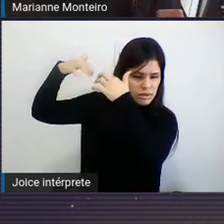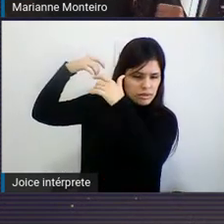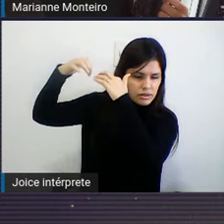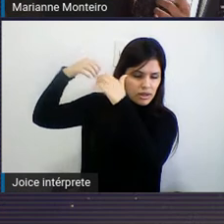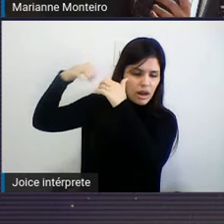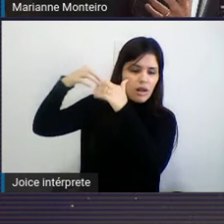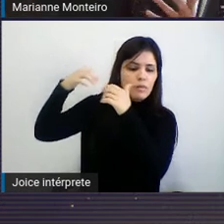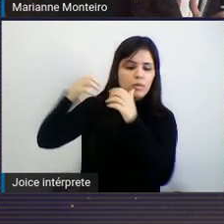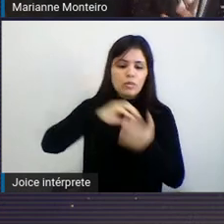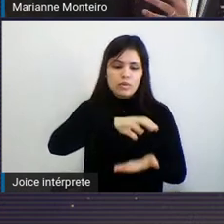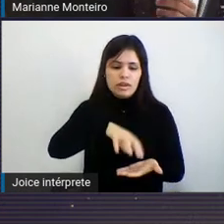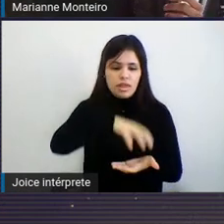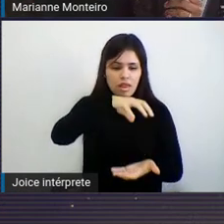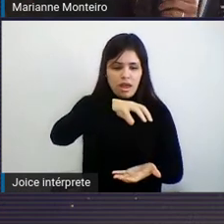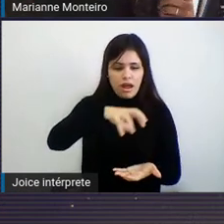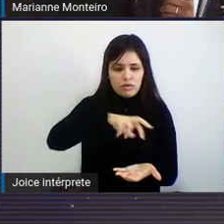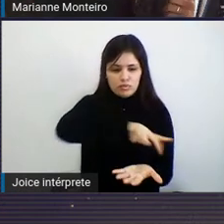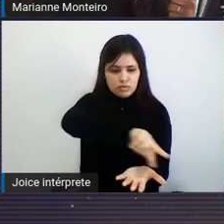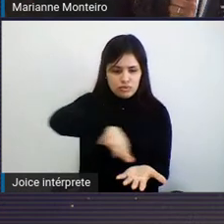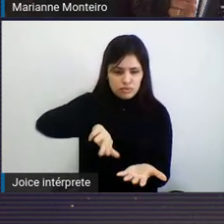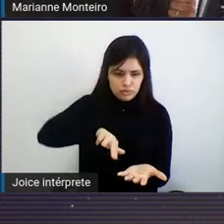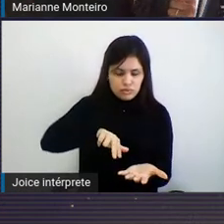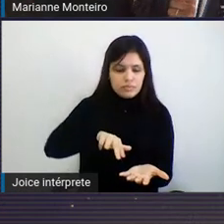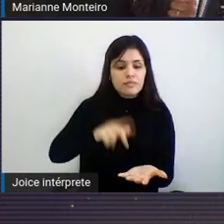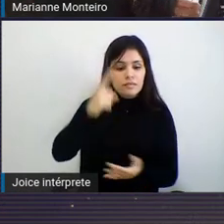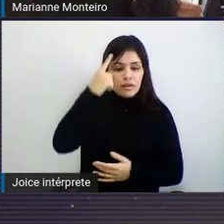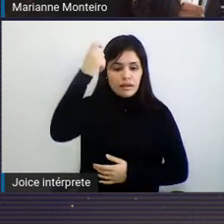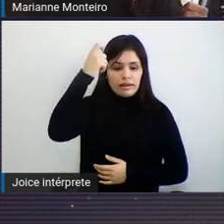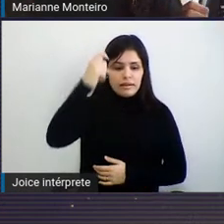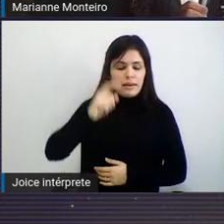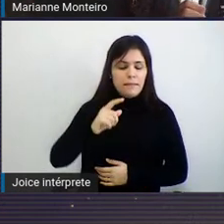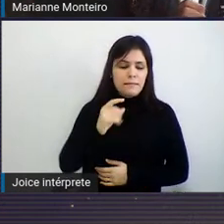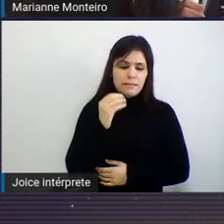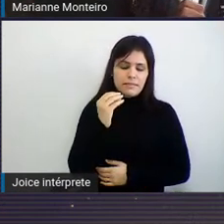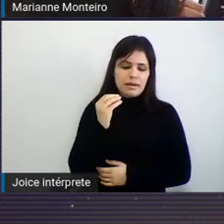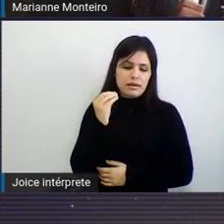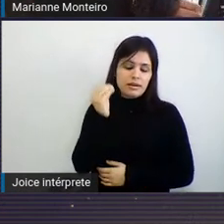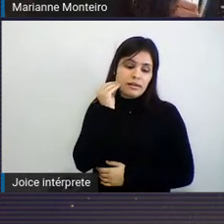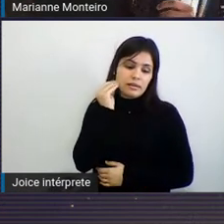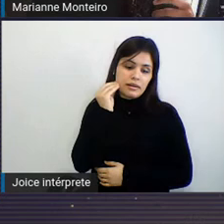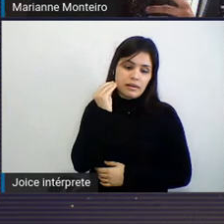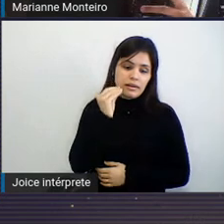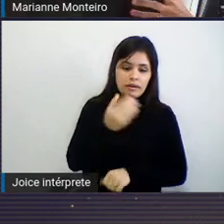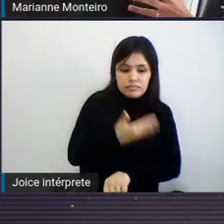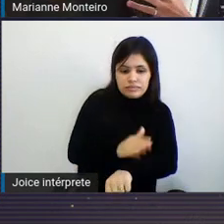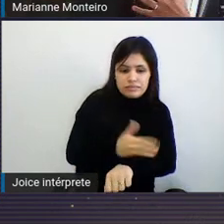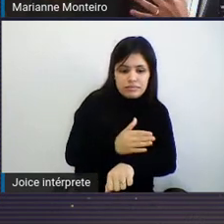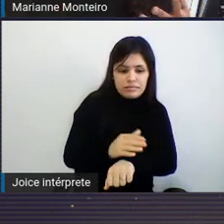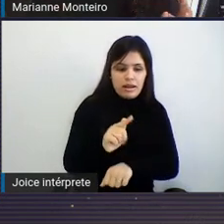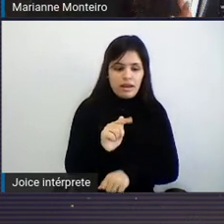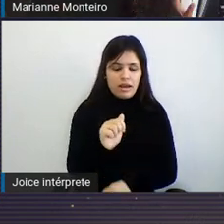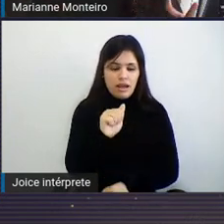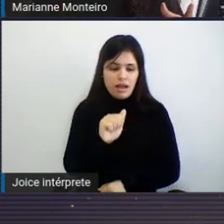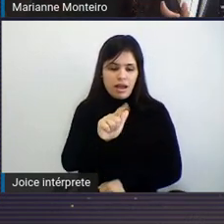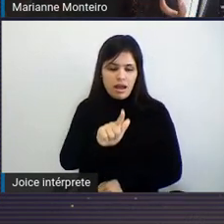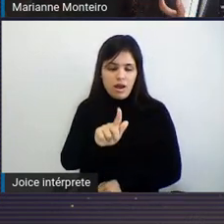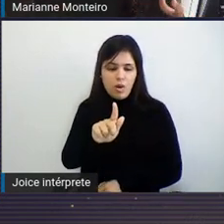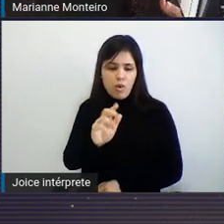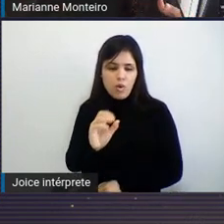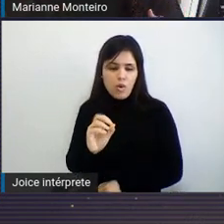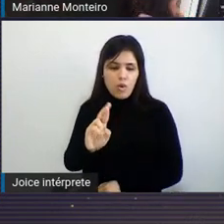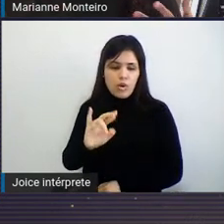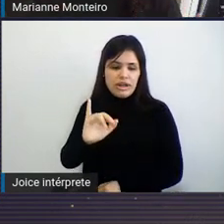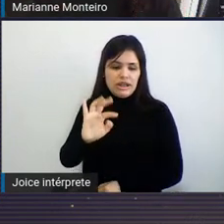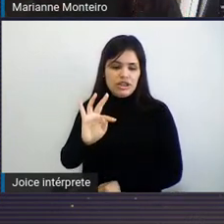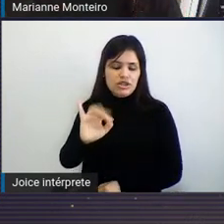multidados. A gente chega na ideia que é treinar algoritmos de Deep Learning, e a ideia também é treinar esses algoritmos